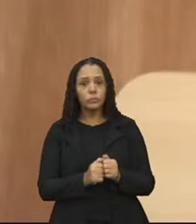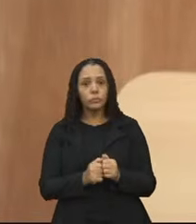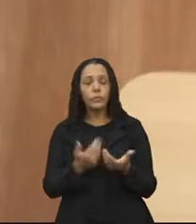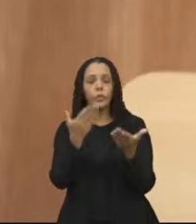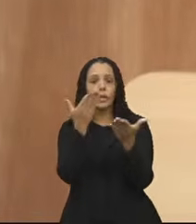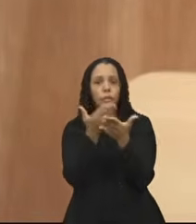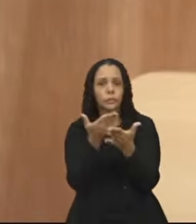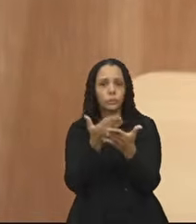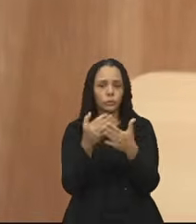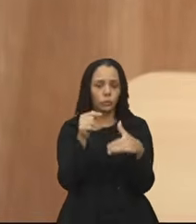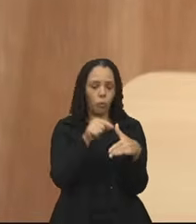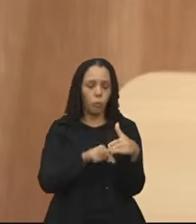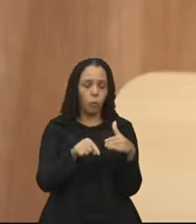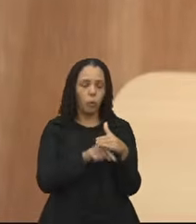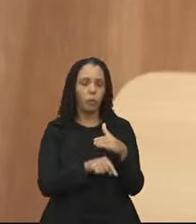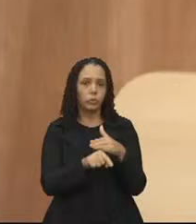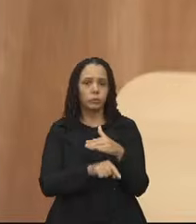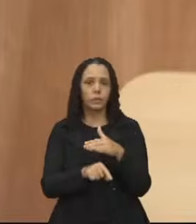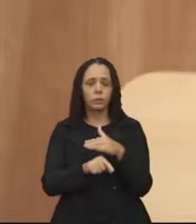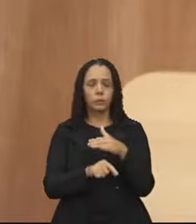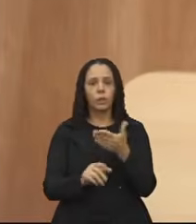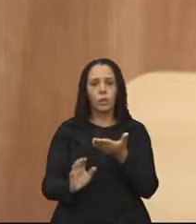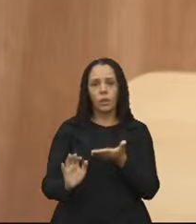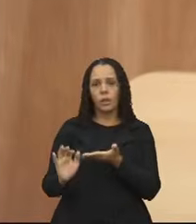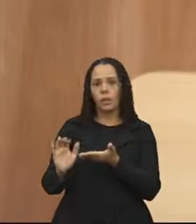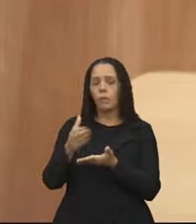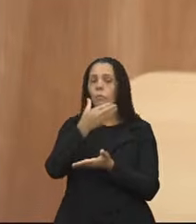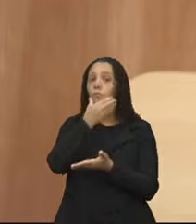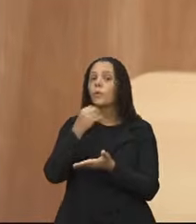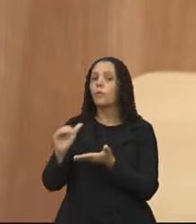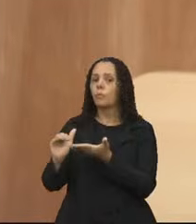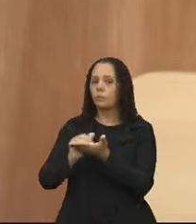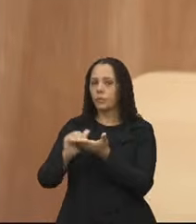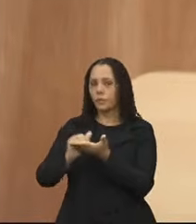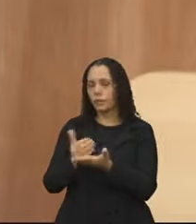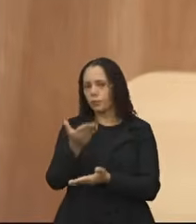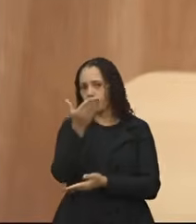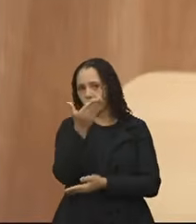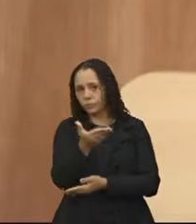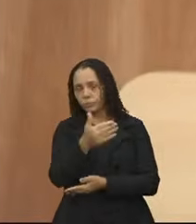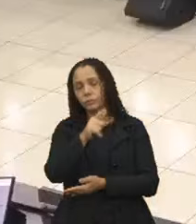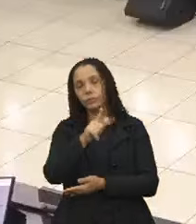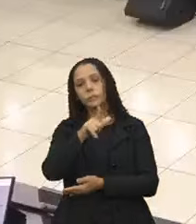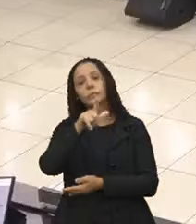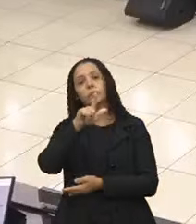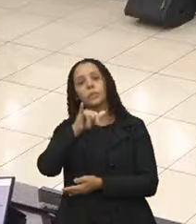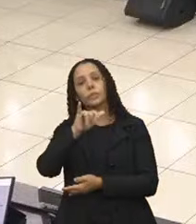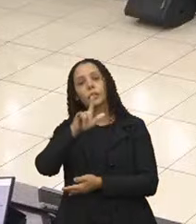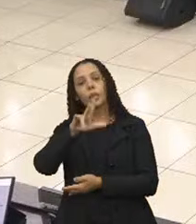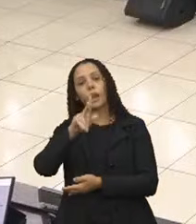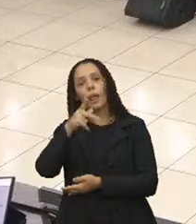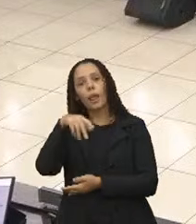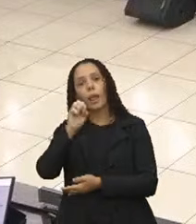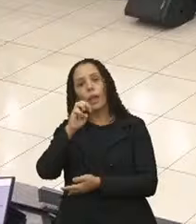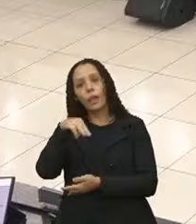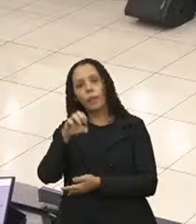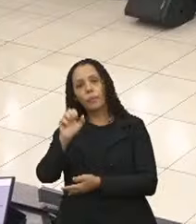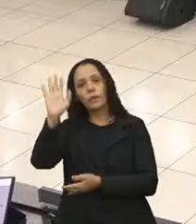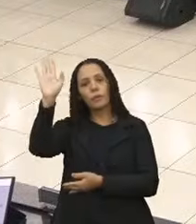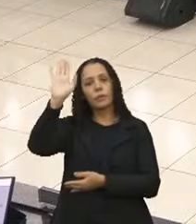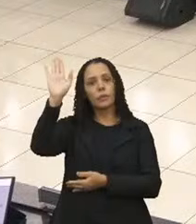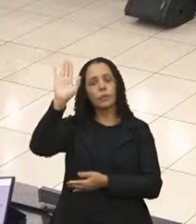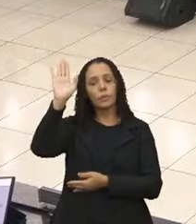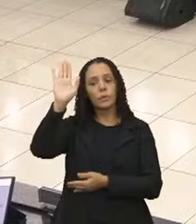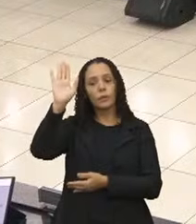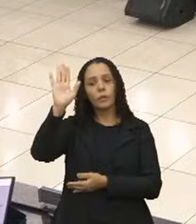estudos aprofundados, tanto pelo nosso secretário, que aqui está, Guilherme Seixas. Guilherme, levanta a mão para